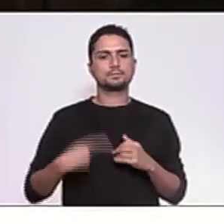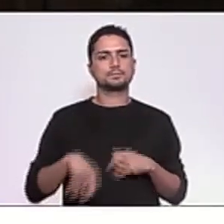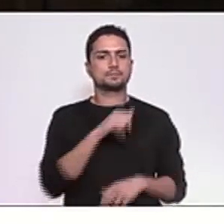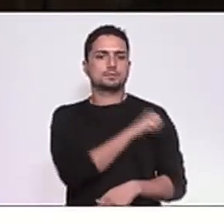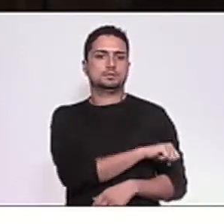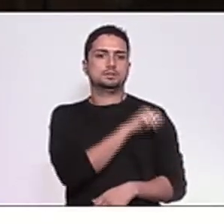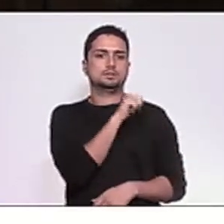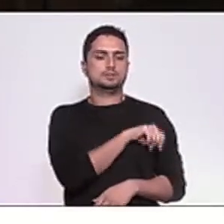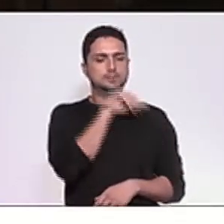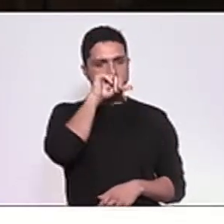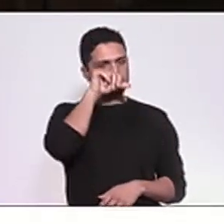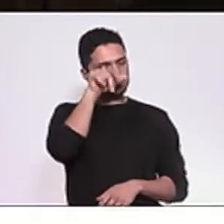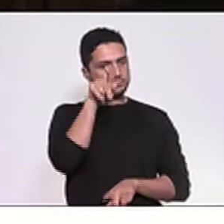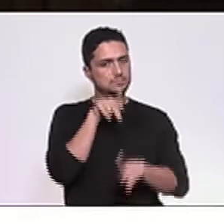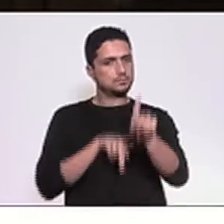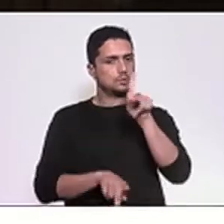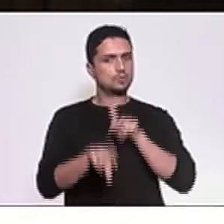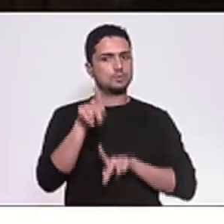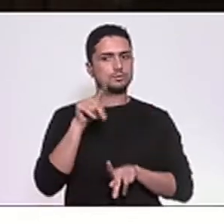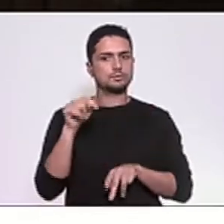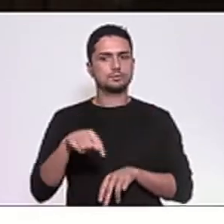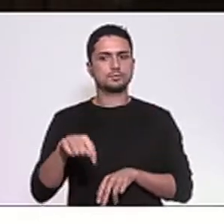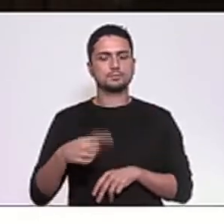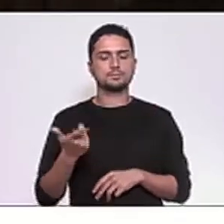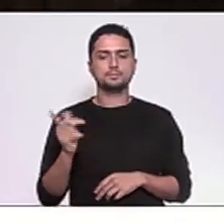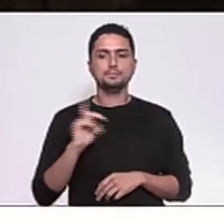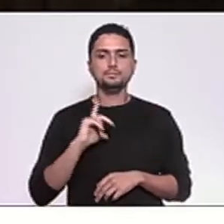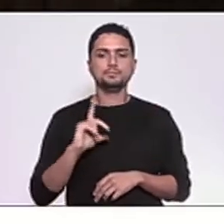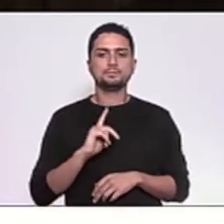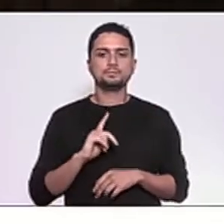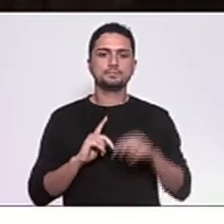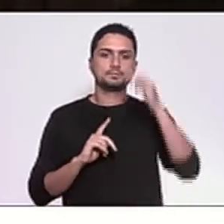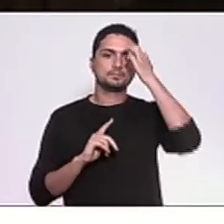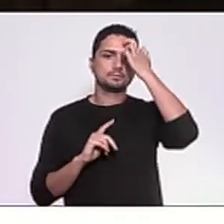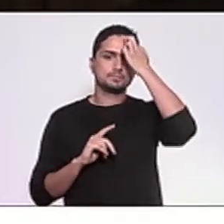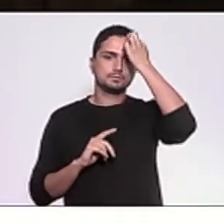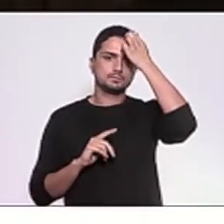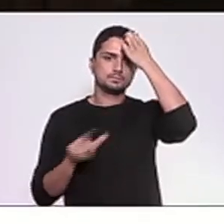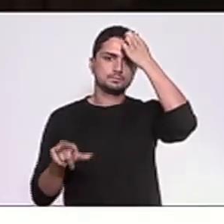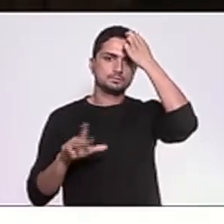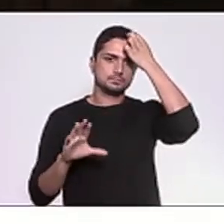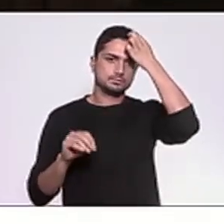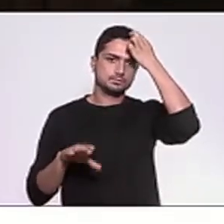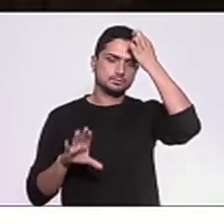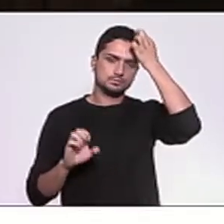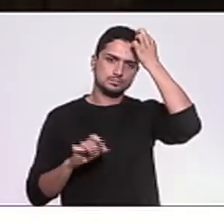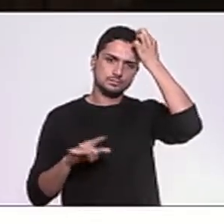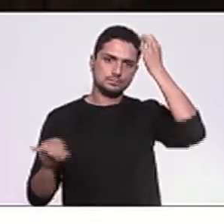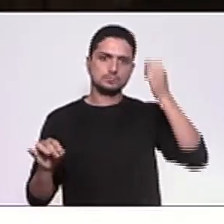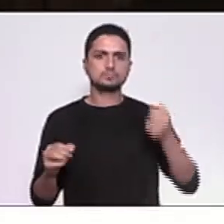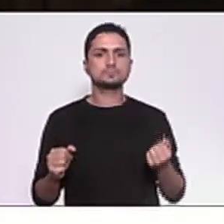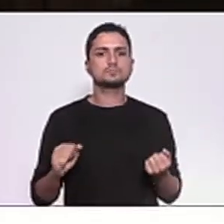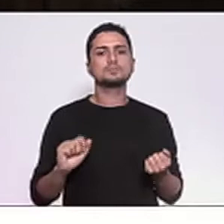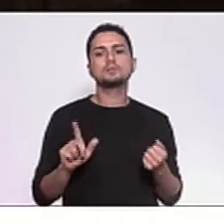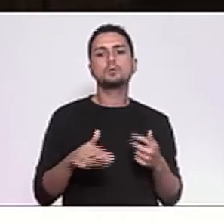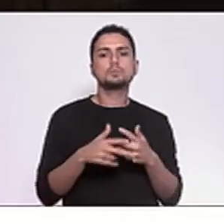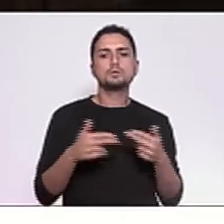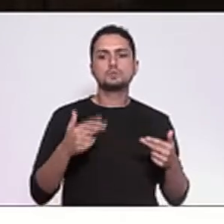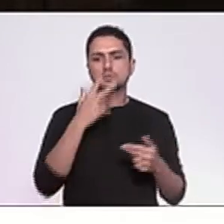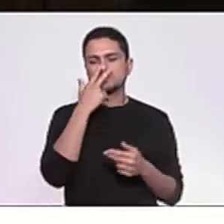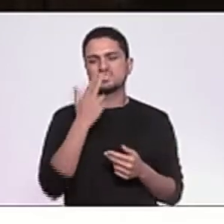Estado, que hoje tem, concretamente, essas concessões como algo quase que